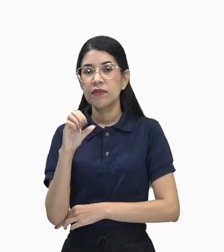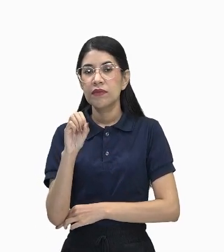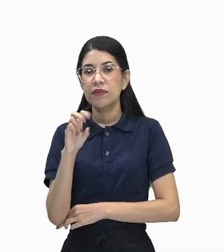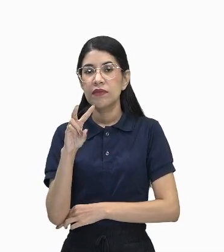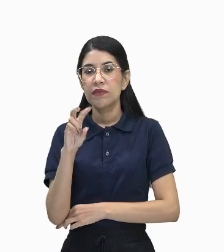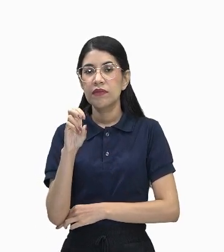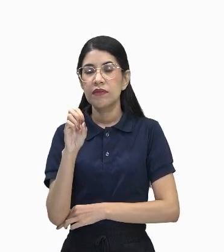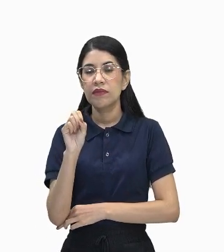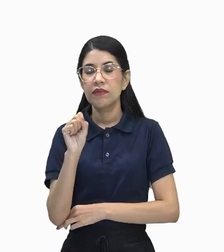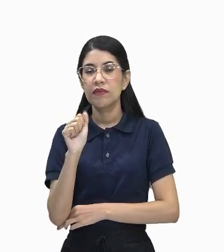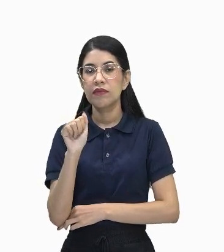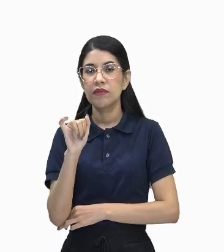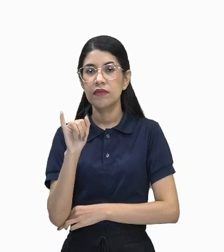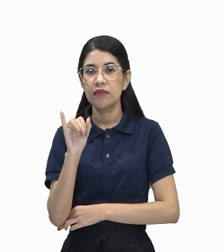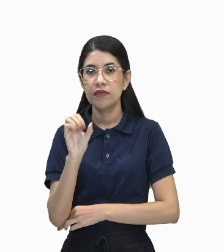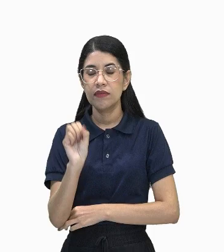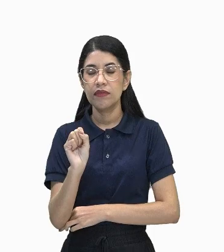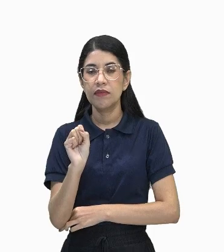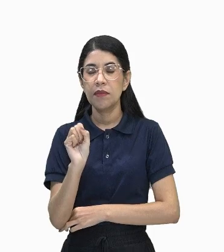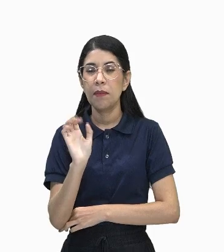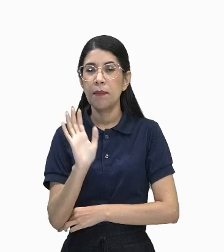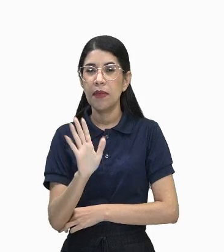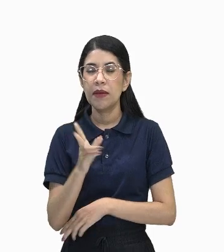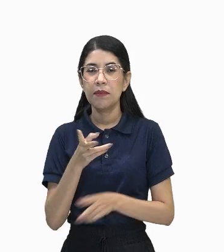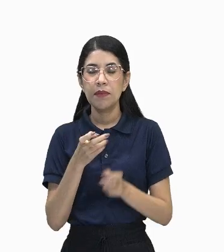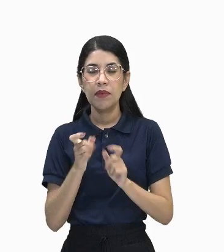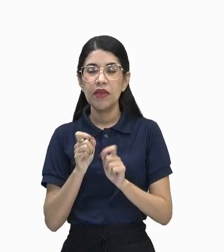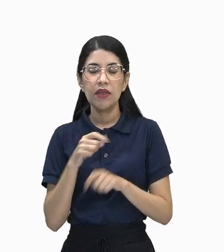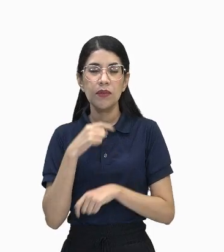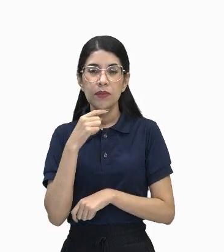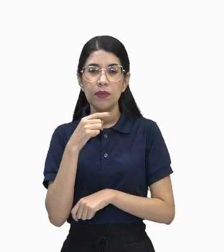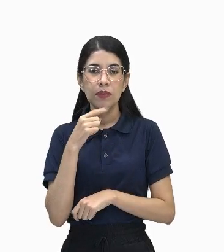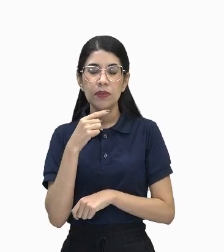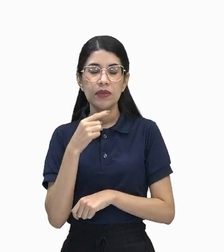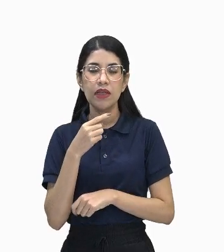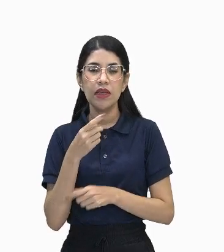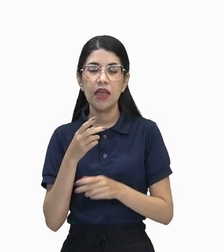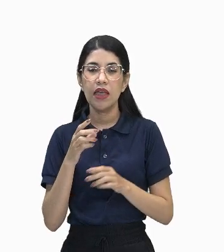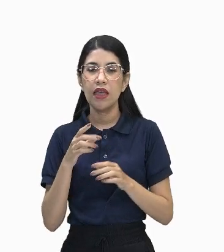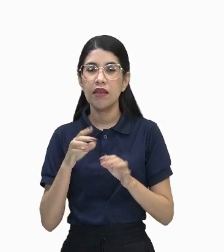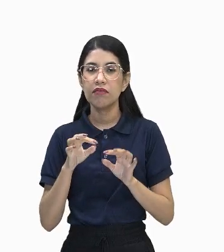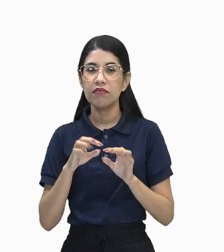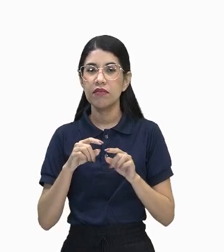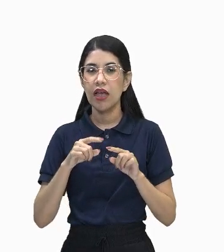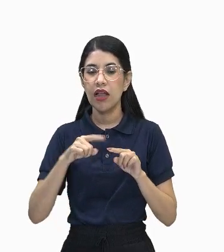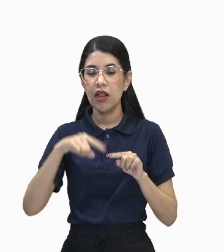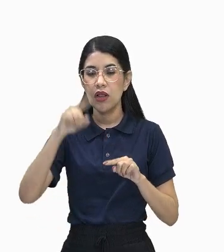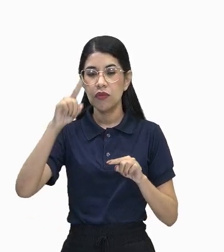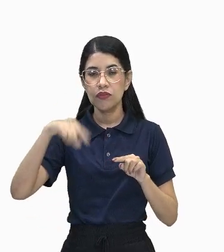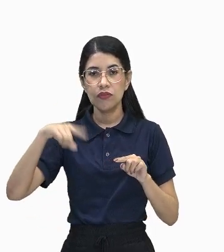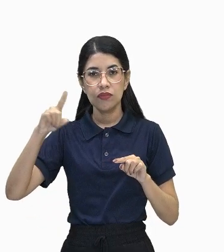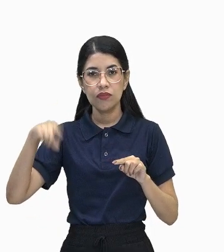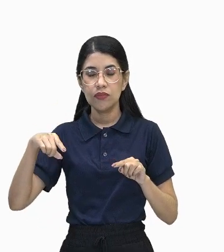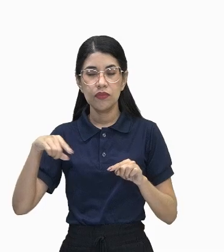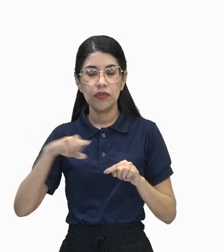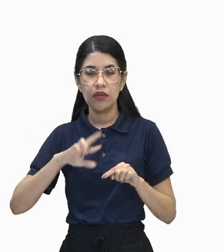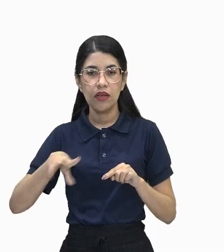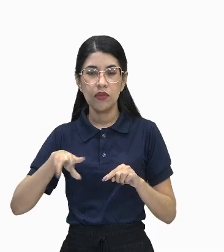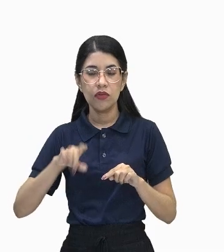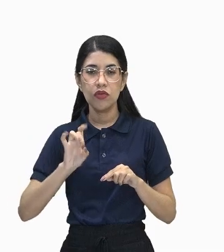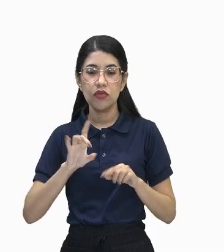você perceba que eu não consigo polarizar ondas longitudinais. Eu só posso polarizar